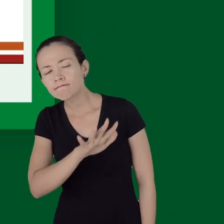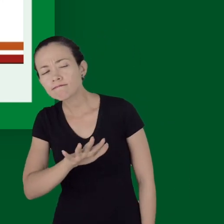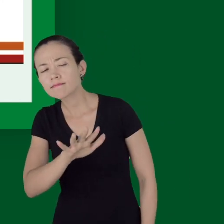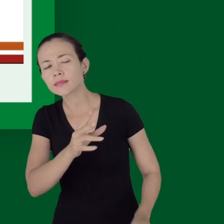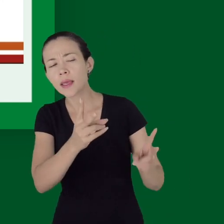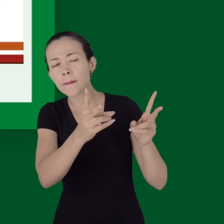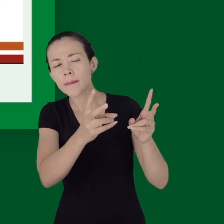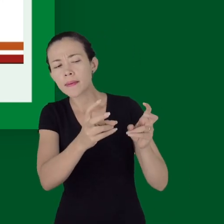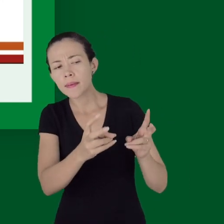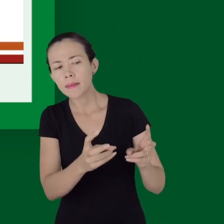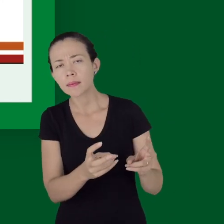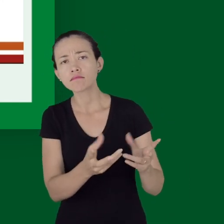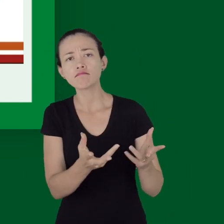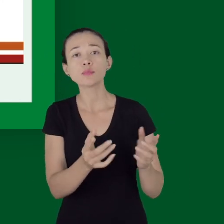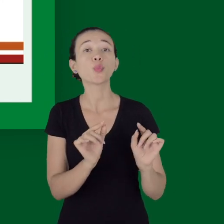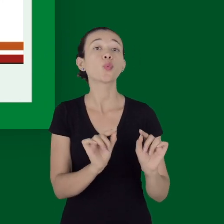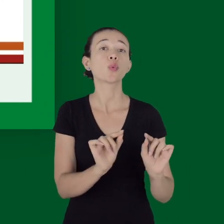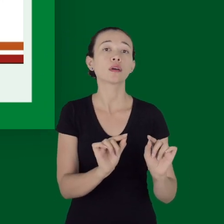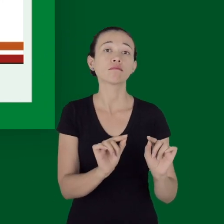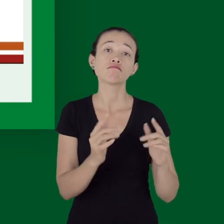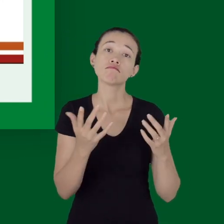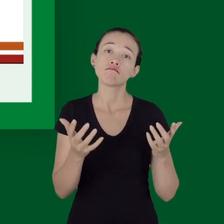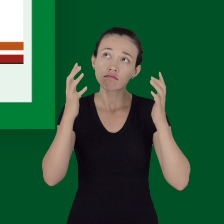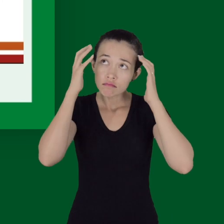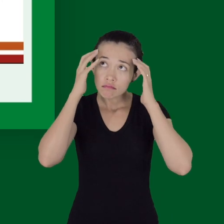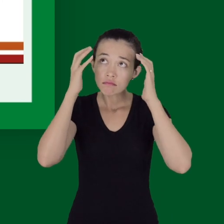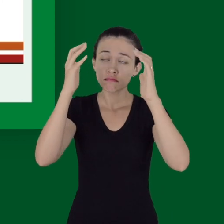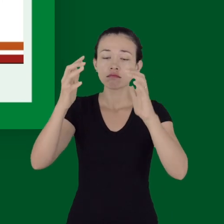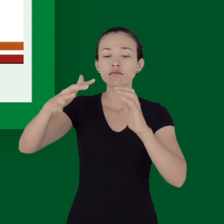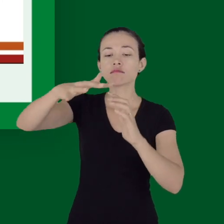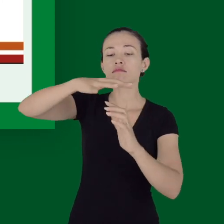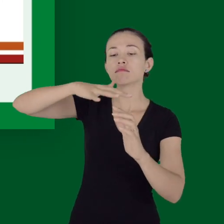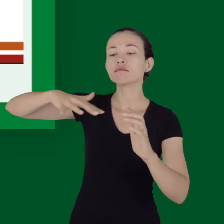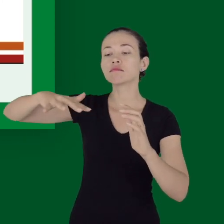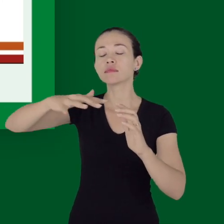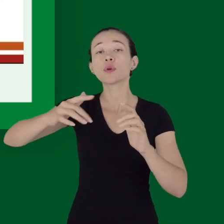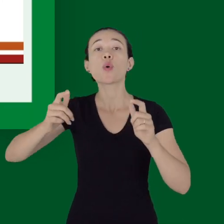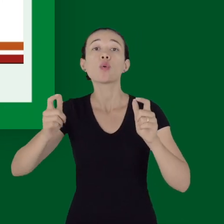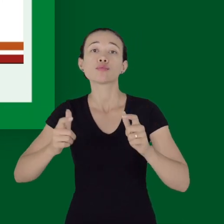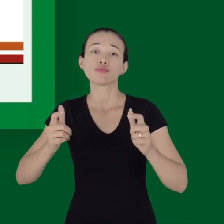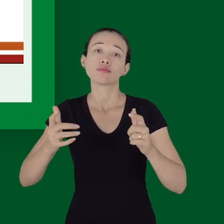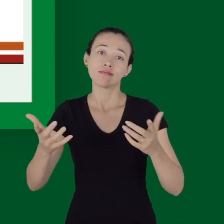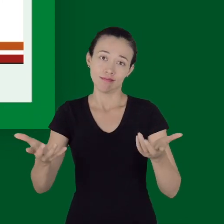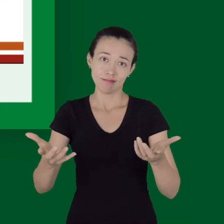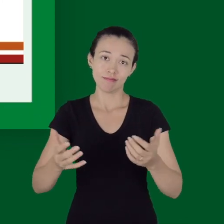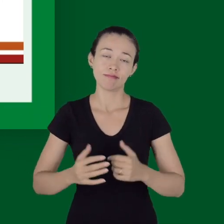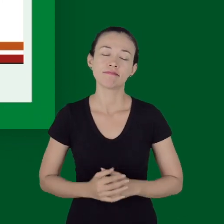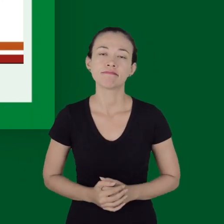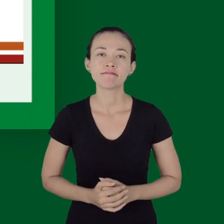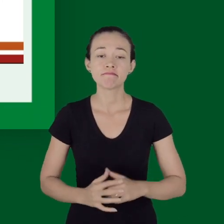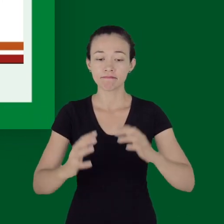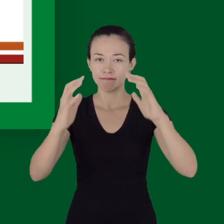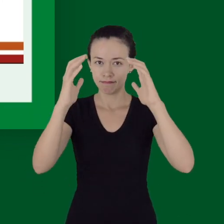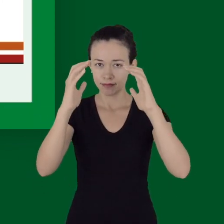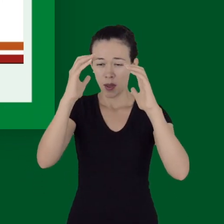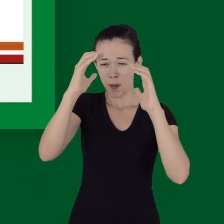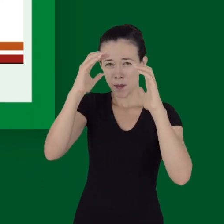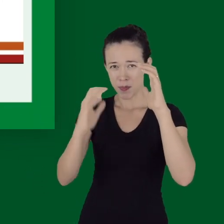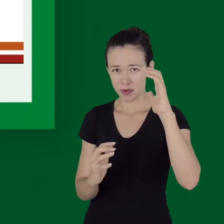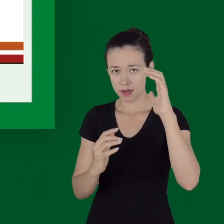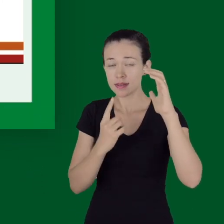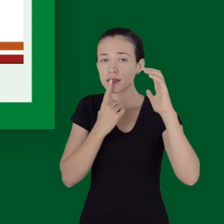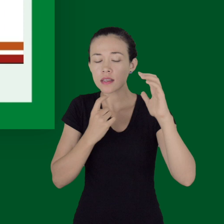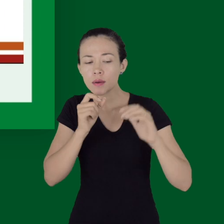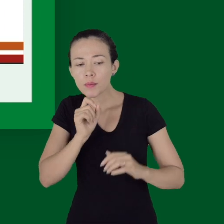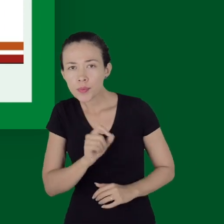Quais são os sinais, quais são os sintomas do AVC? Isso vai depender do território acometido. Pensando no AVC isquêmico,